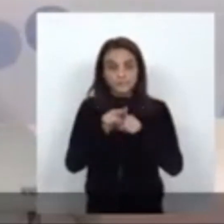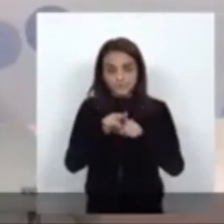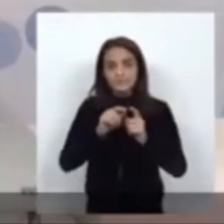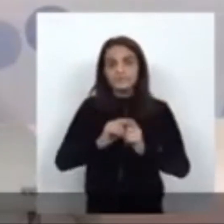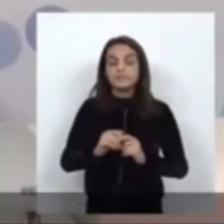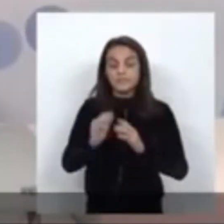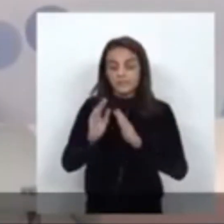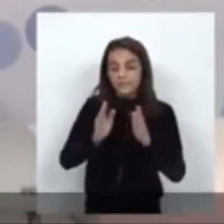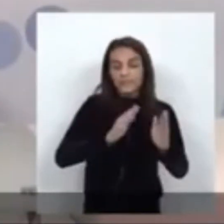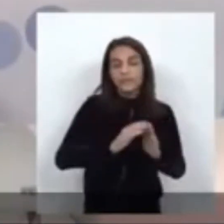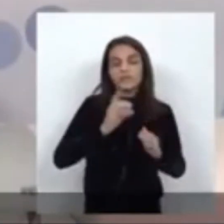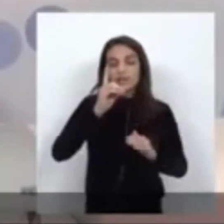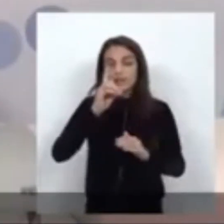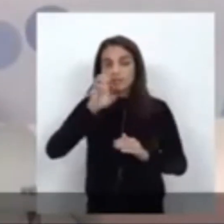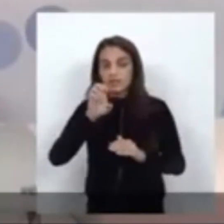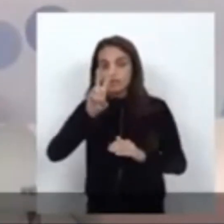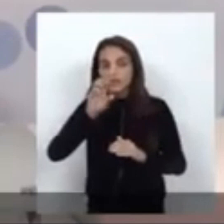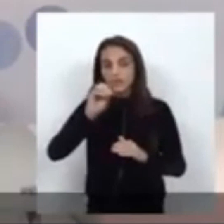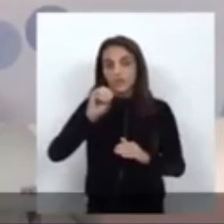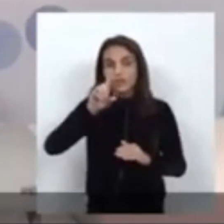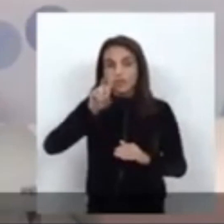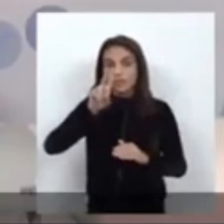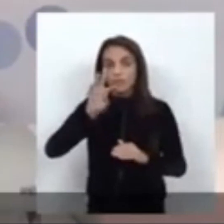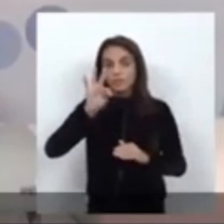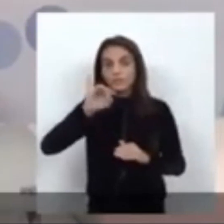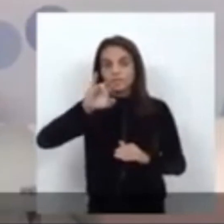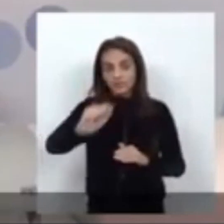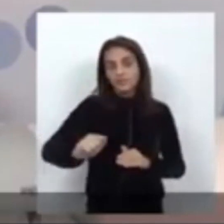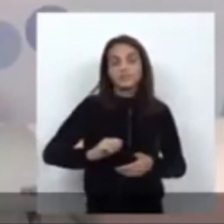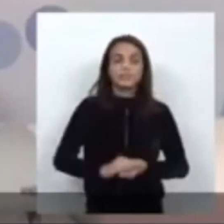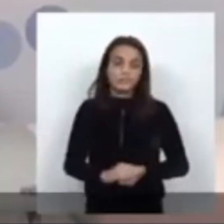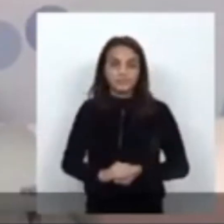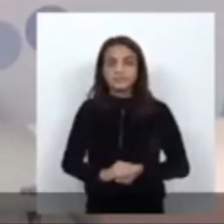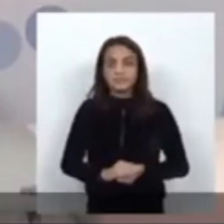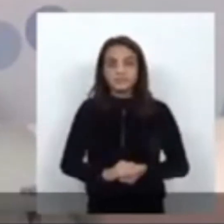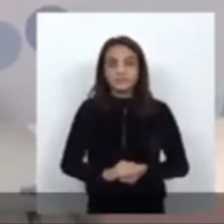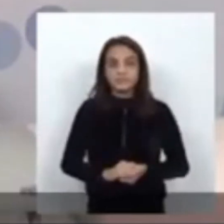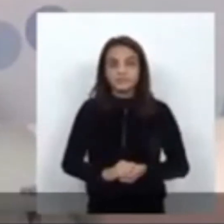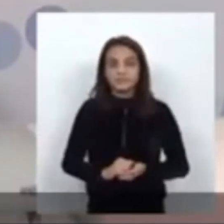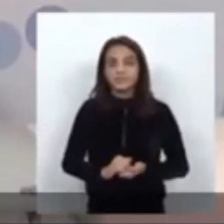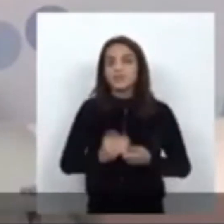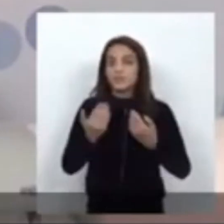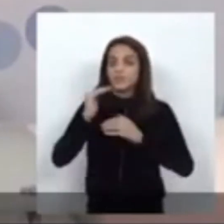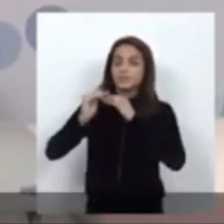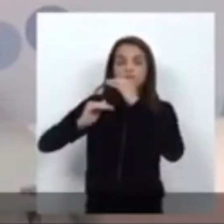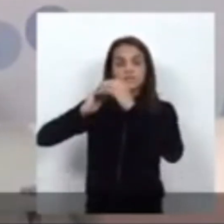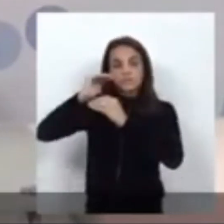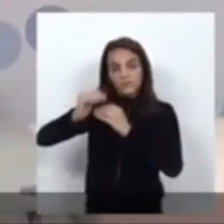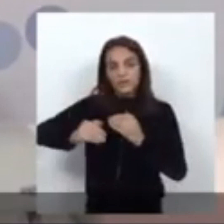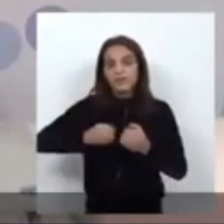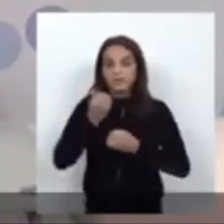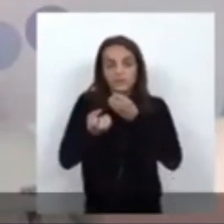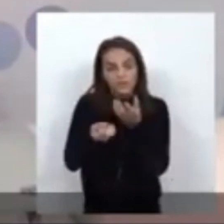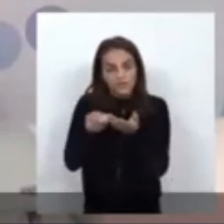ali da devolutiva, né, como ali parte da justificativa daquela, né, do desempenho atribuído àquele